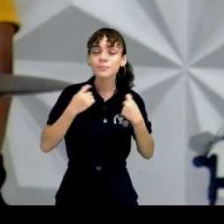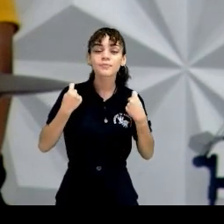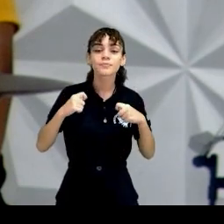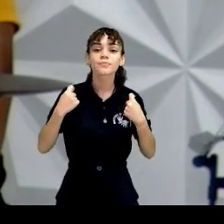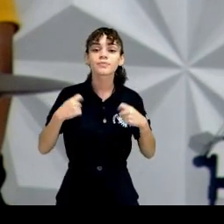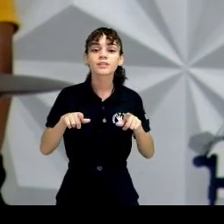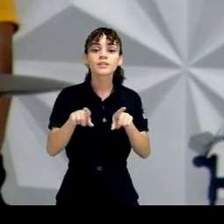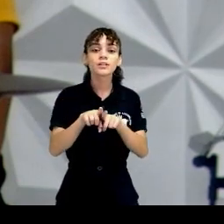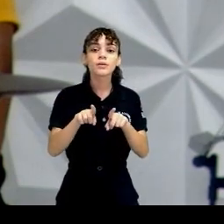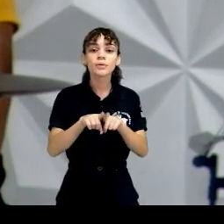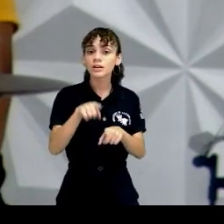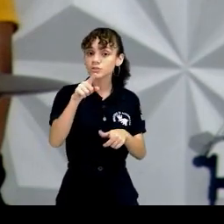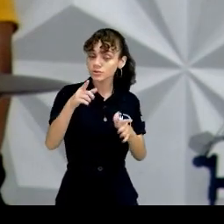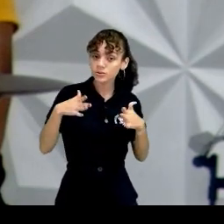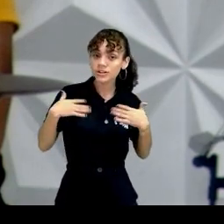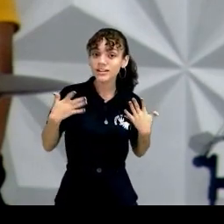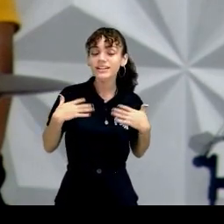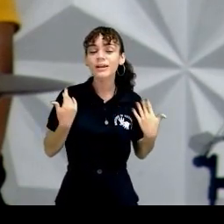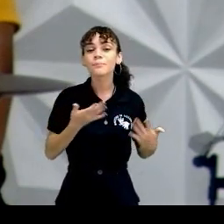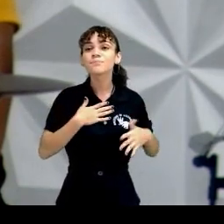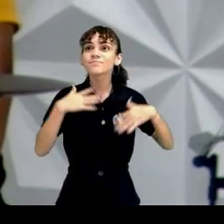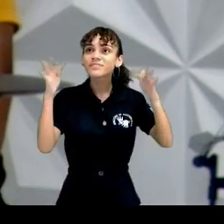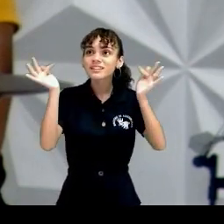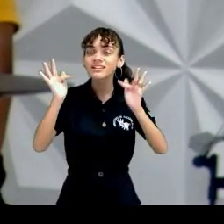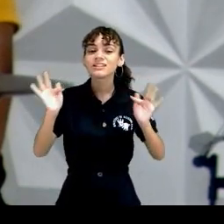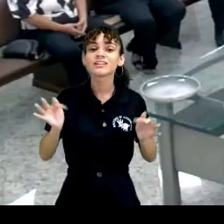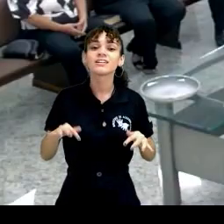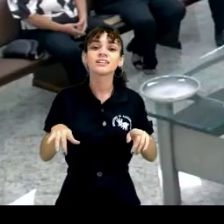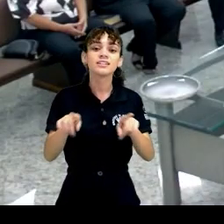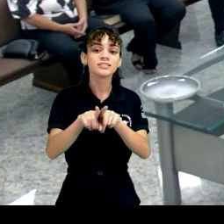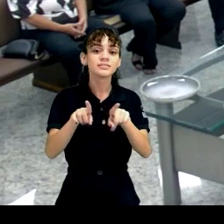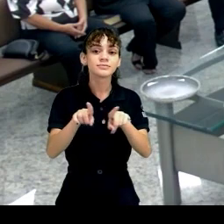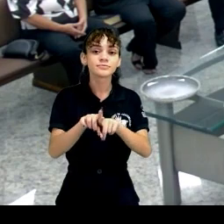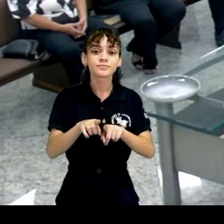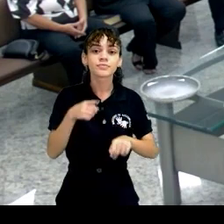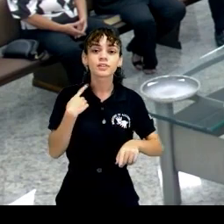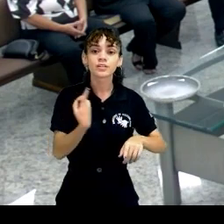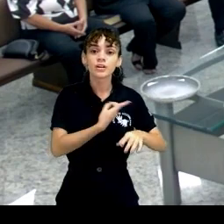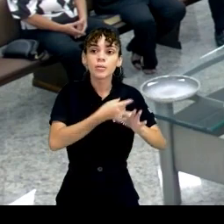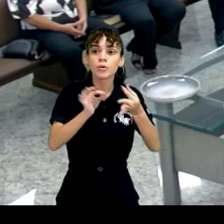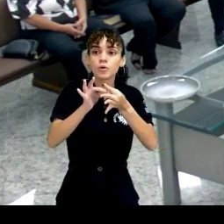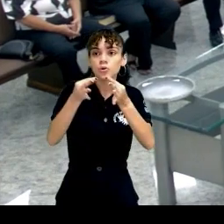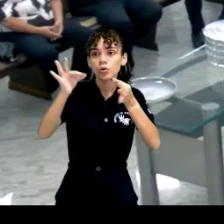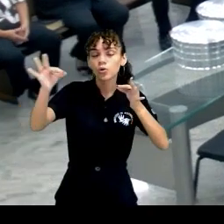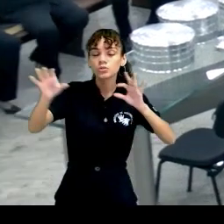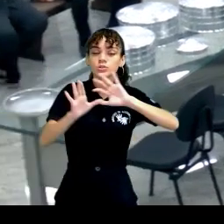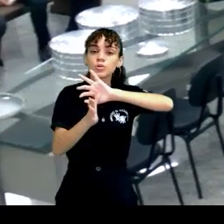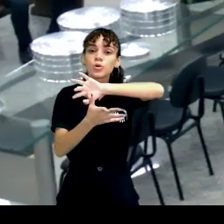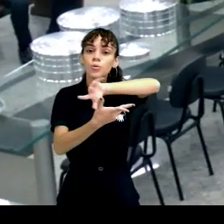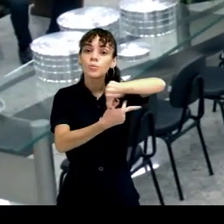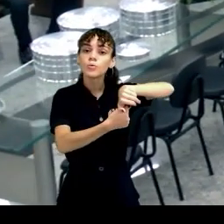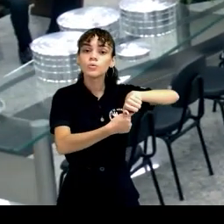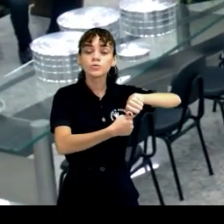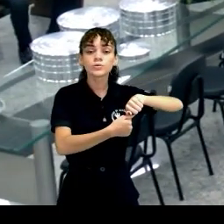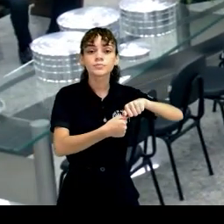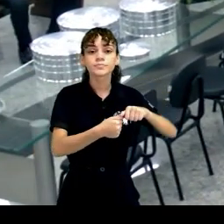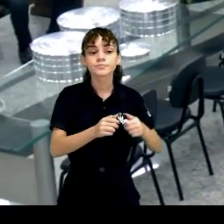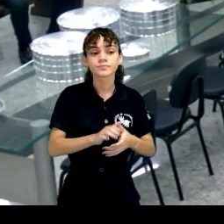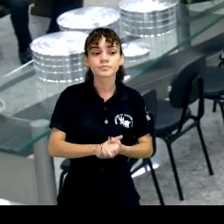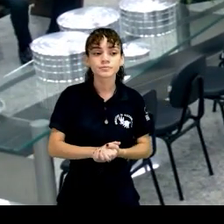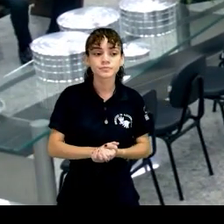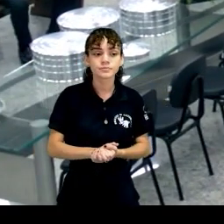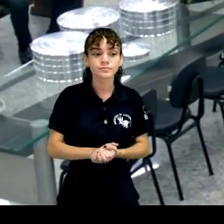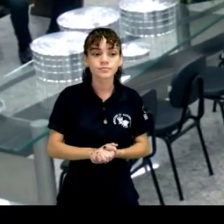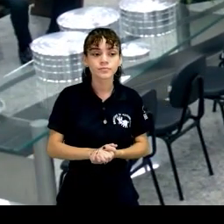mundo. Porque o mundo tem nos ensinado a estar triste com a vitória do outro. Ou nos alegrarmos com a derrota de